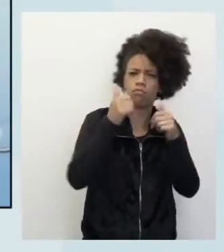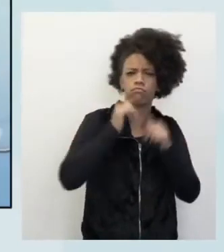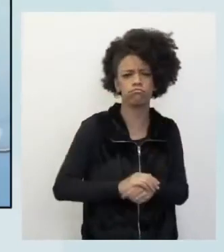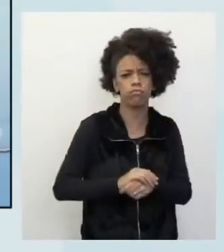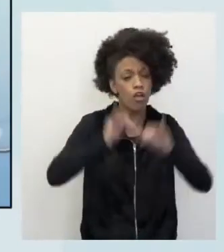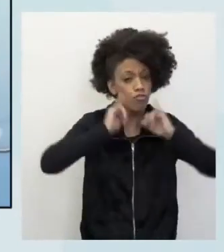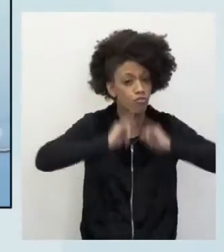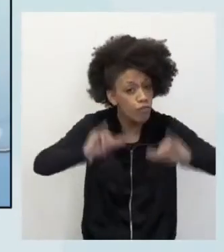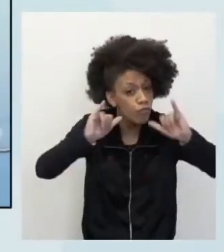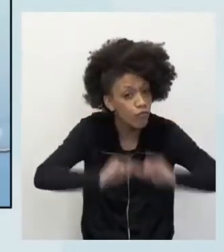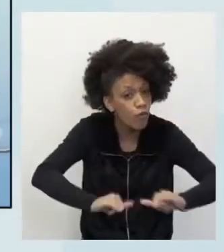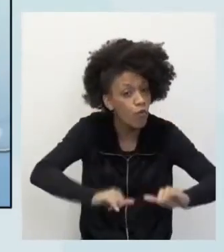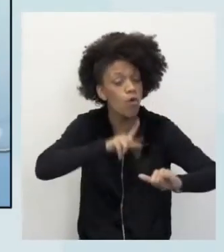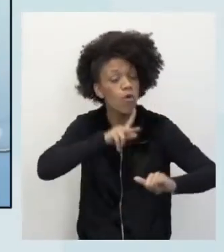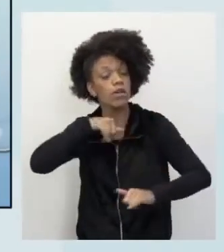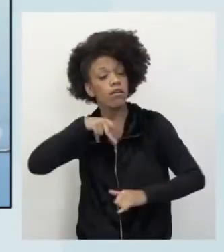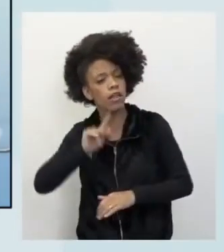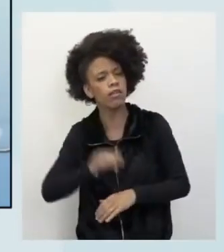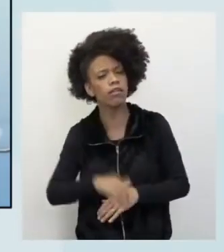divulgue o link